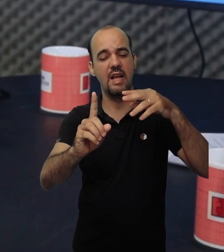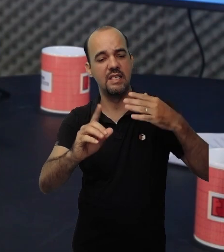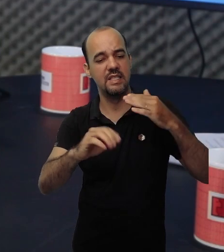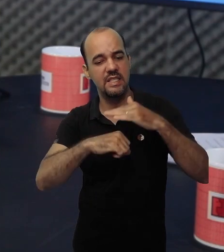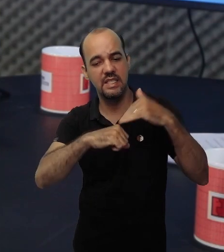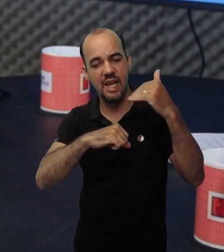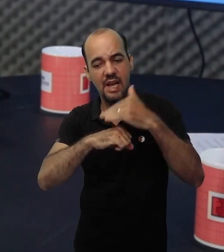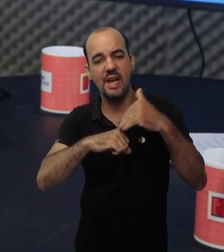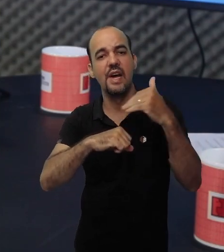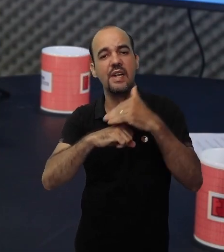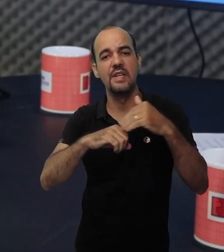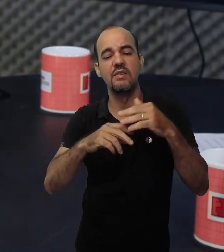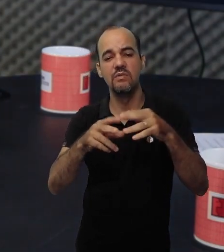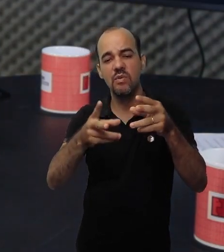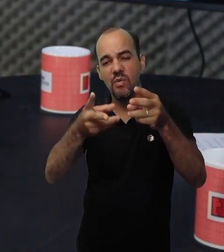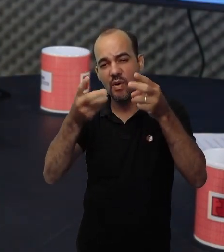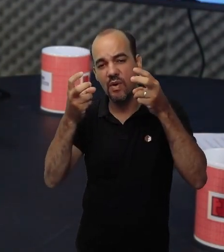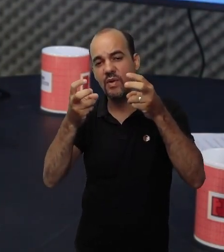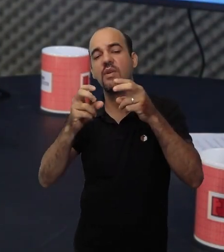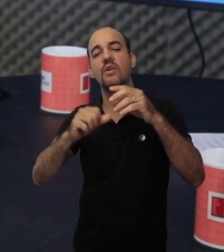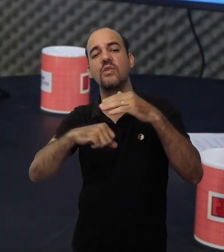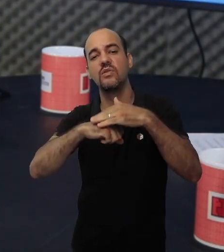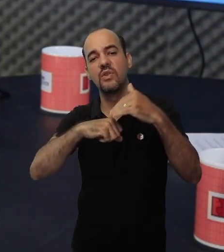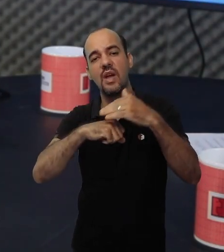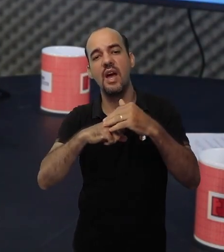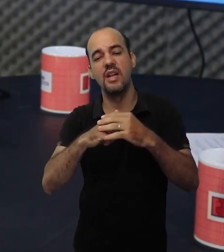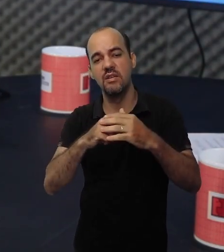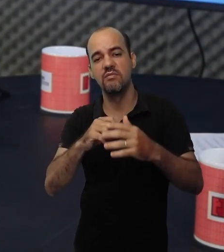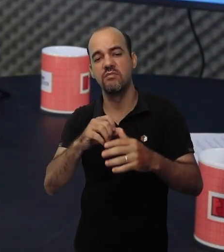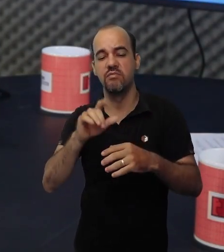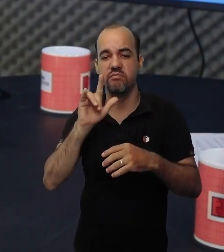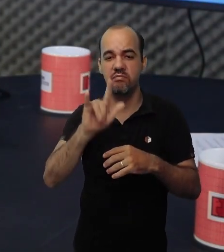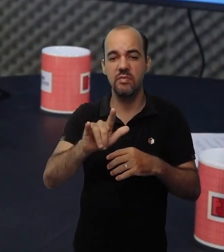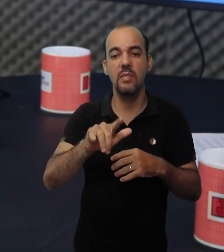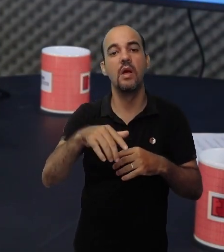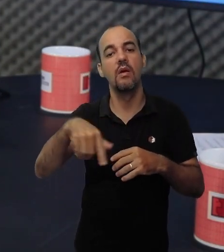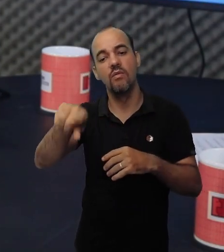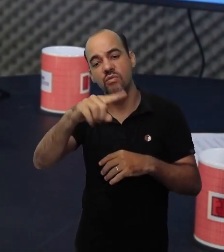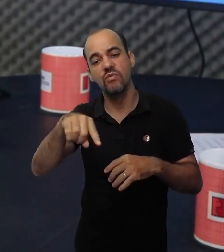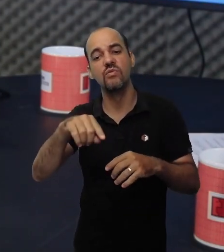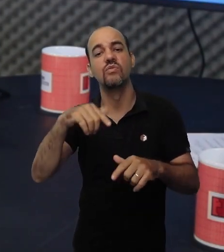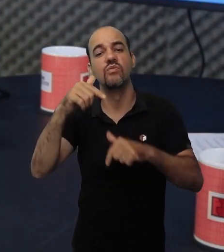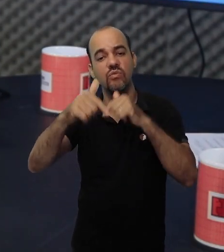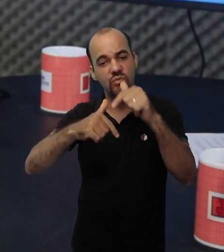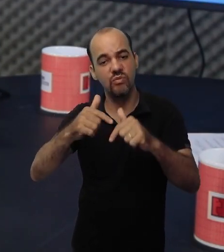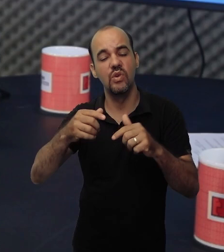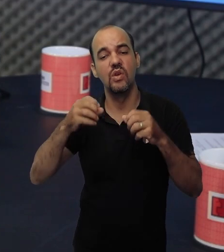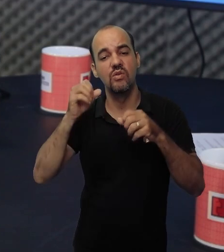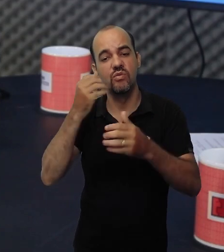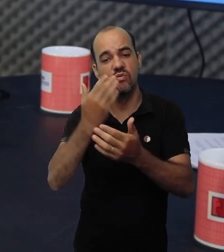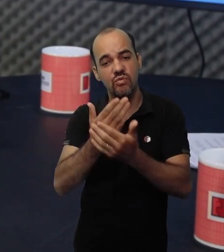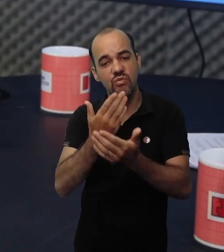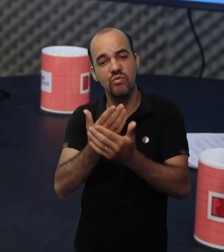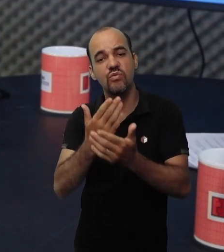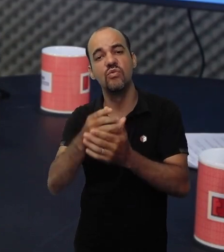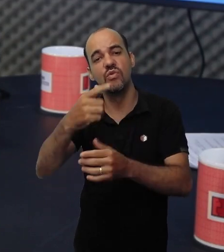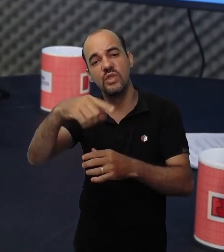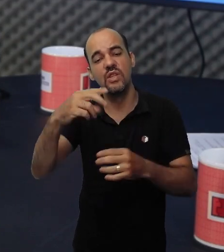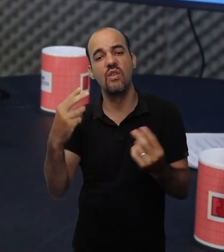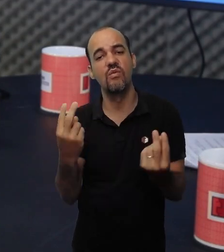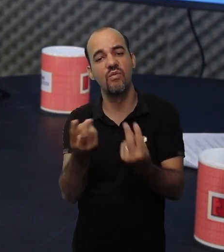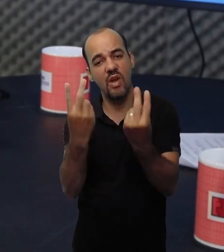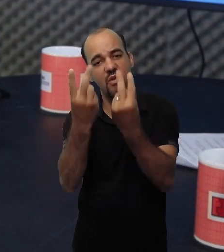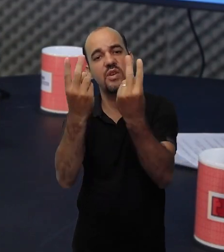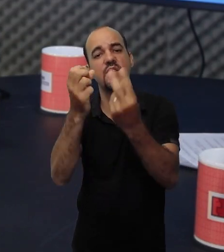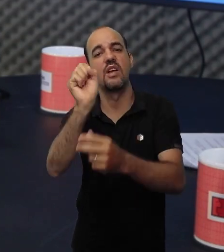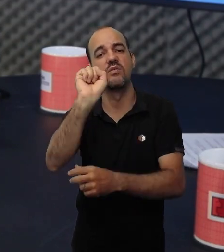carinho. Então tenham certeza que o trabalho de vocês vai ser valorizado, né? Eu falo na pessoa também do professor Paulo